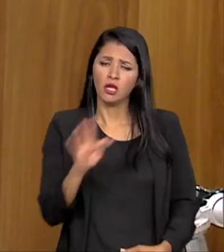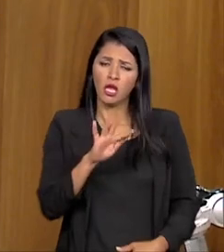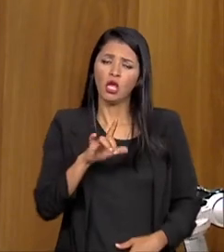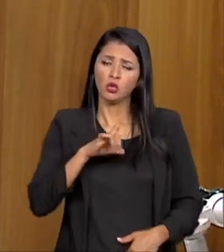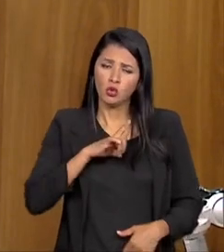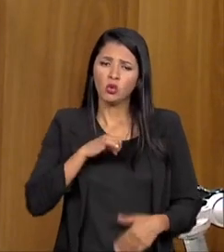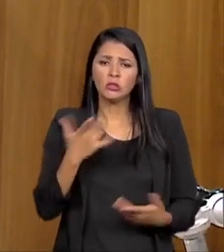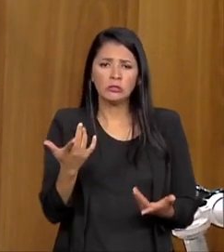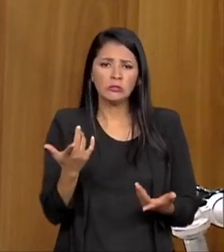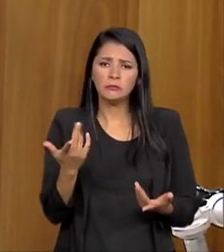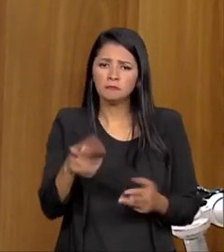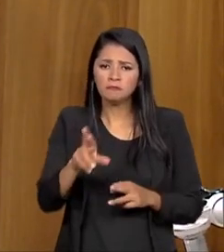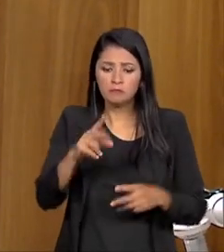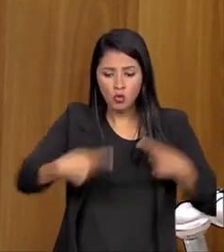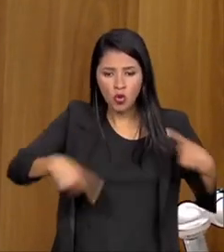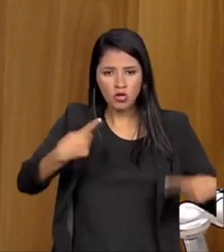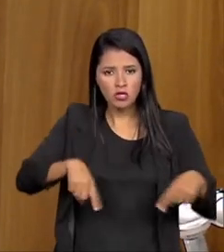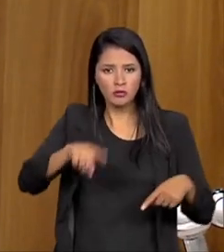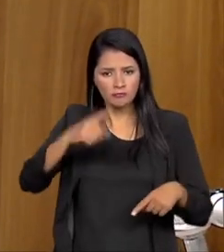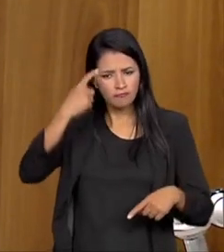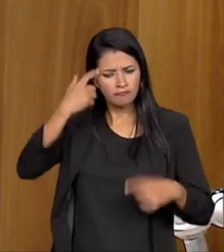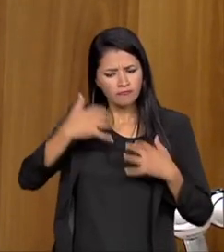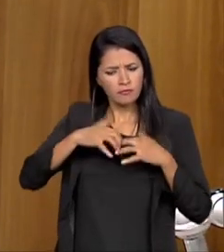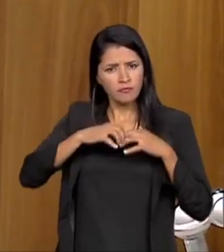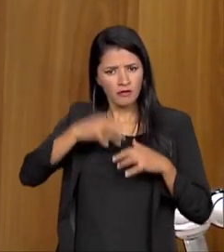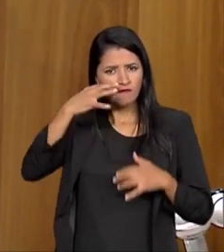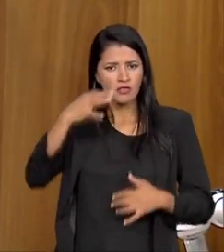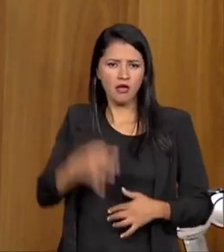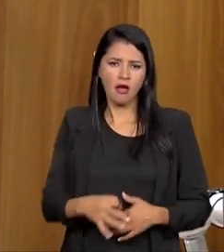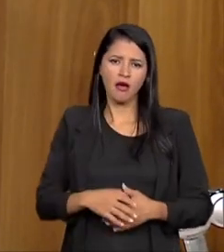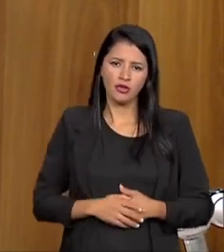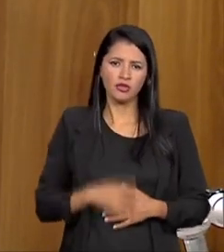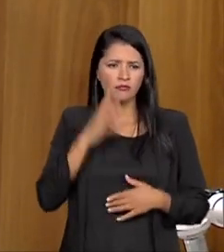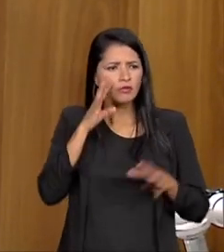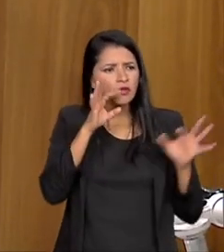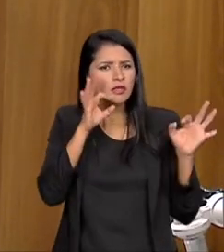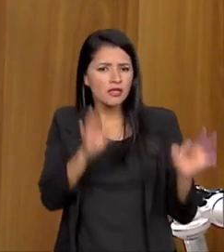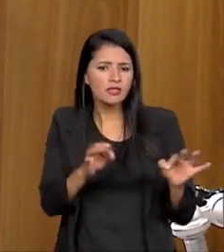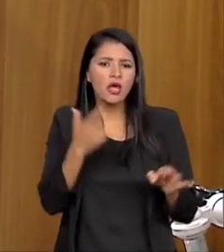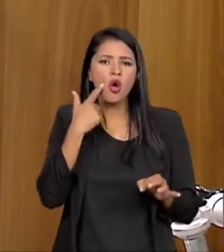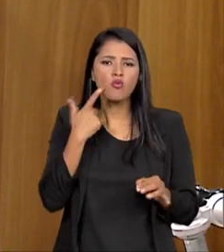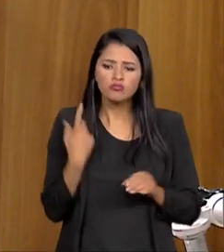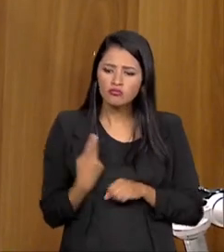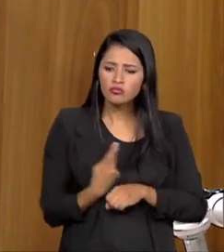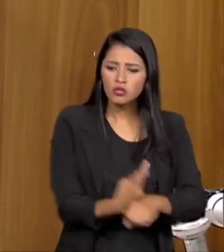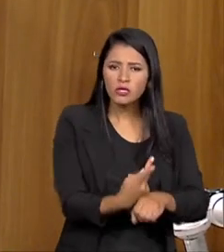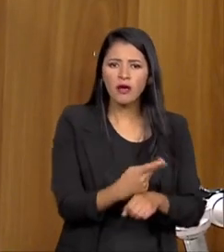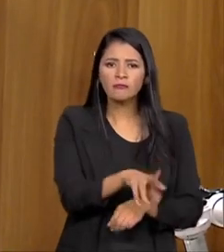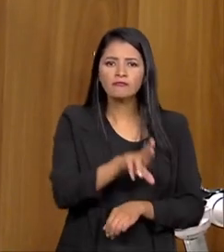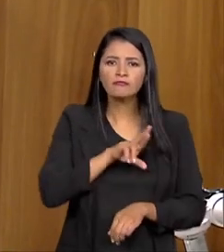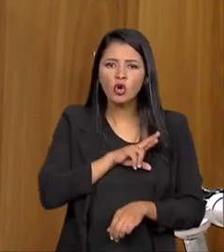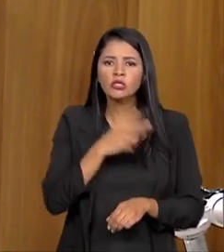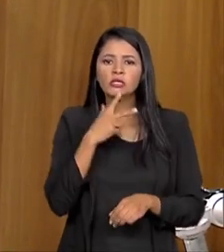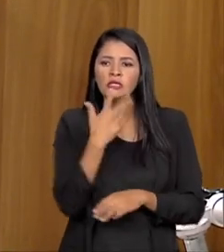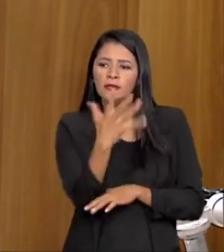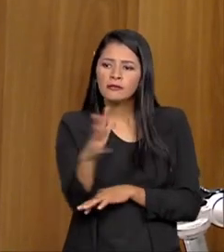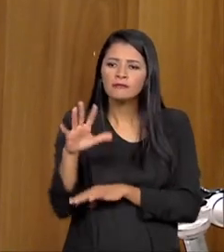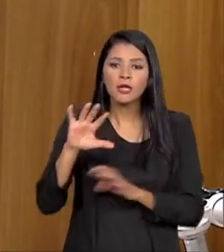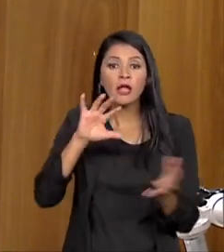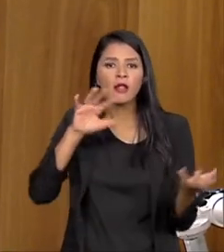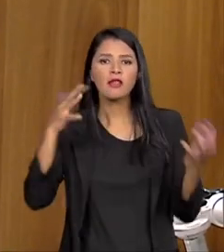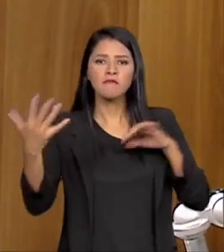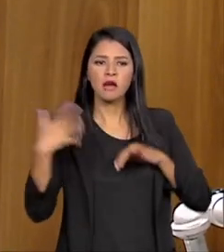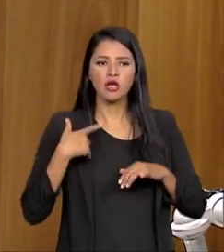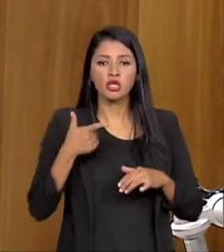de chamar atenção nós procuramos o Ministério do meio ambiente empreendedor buscar soluções CL dicas e ambientais lucrativas